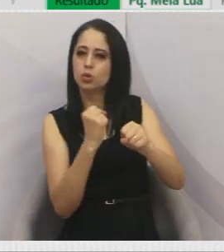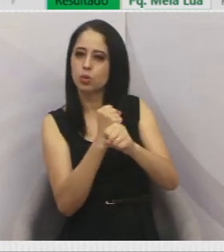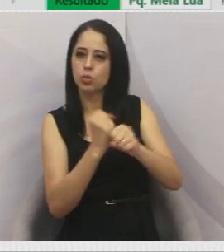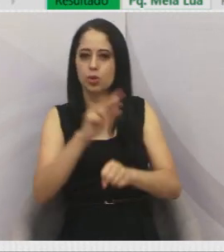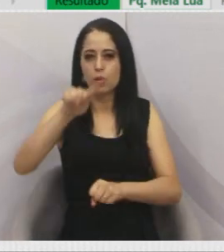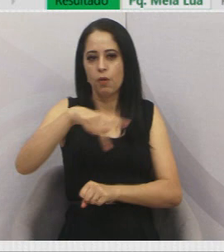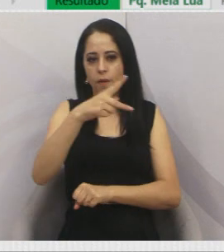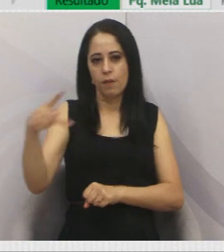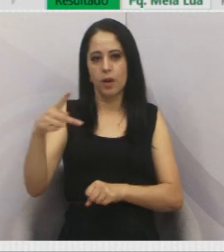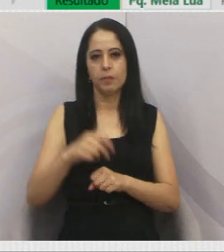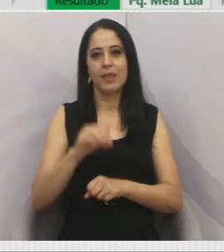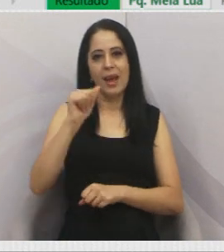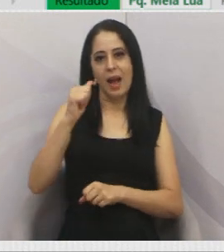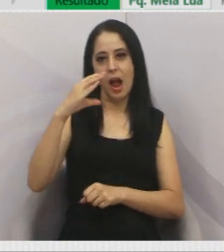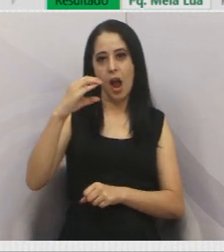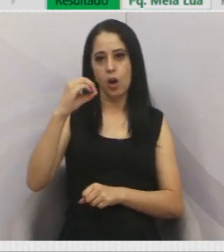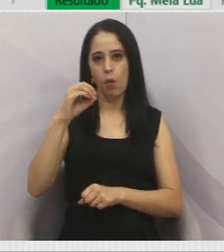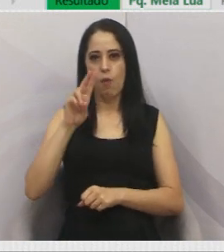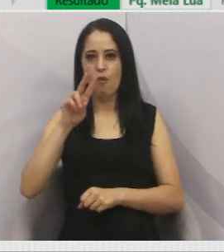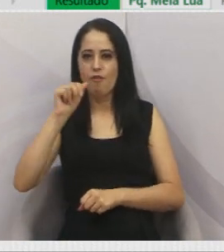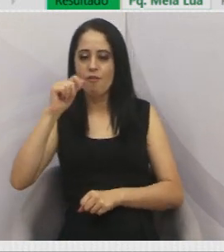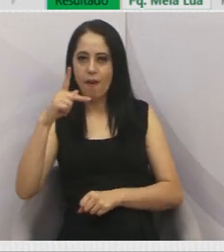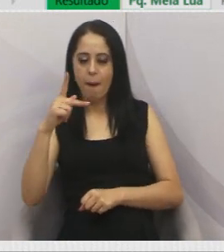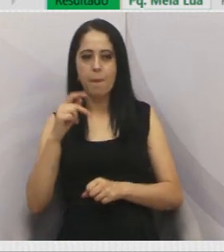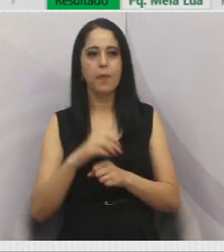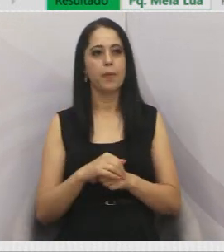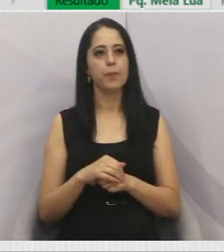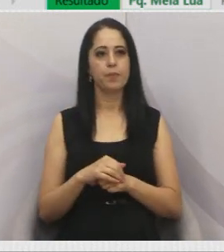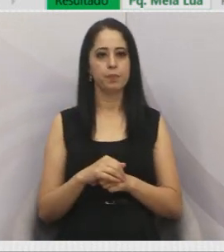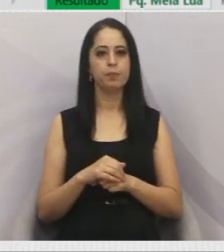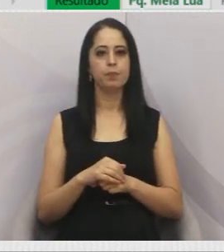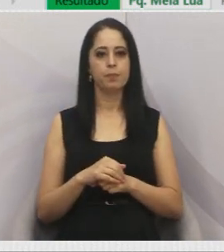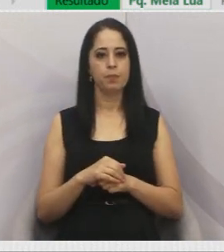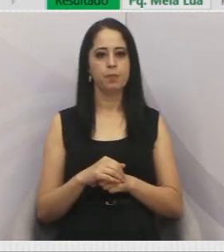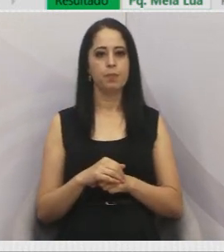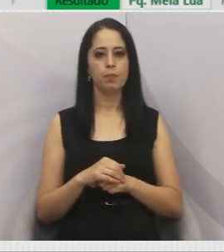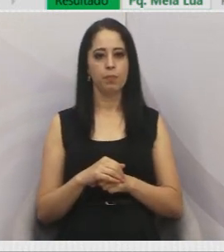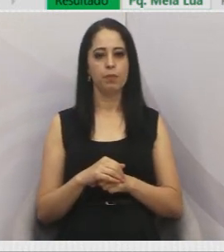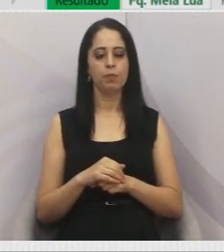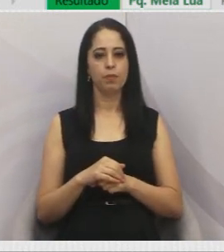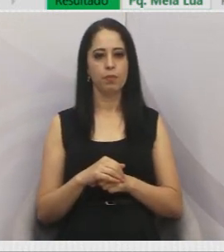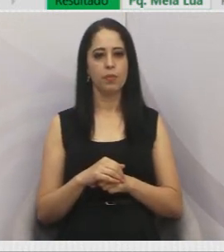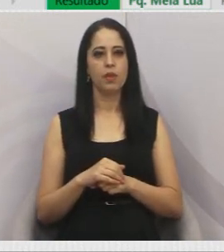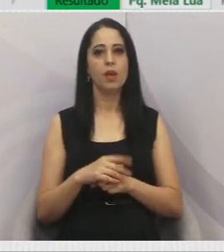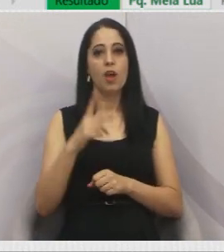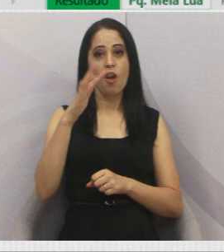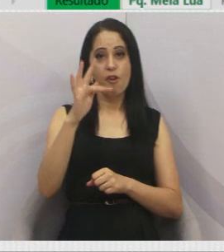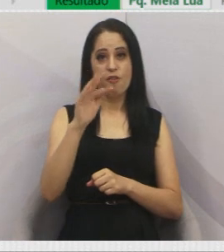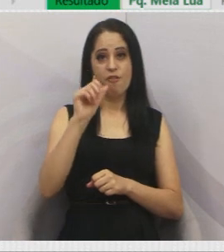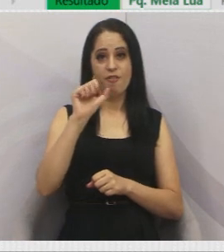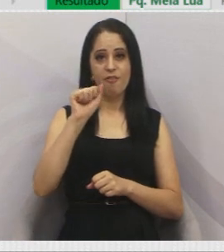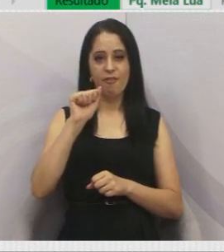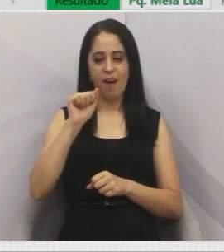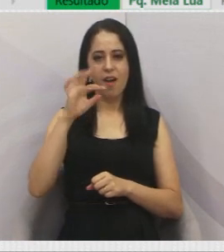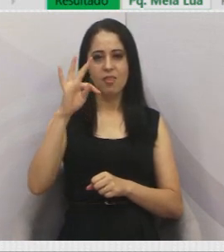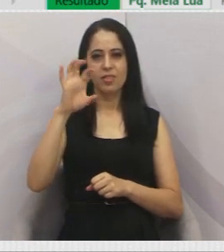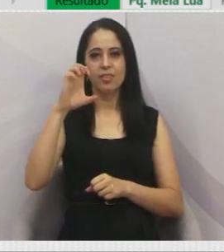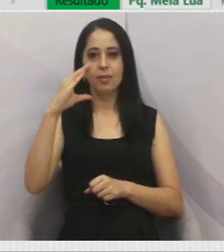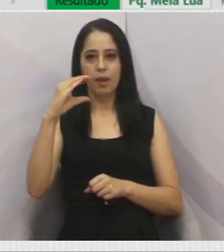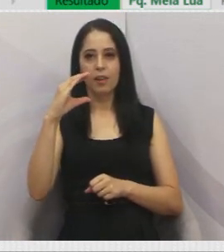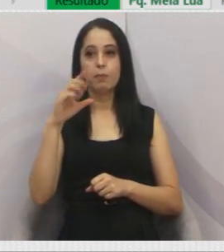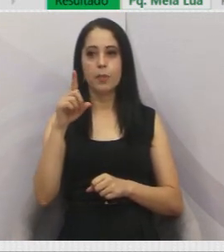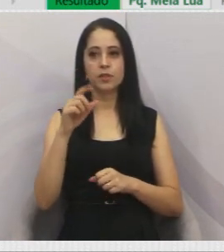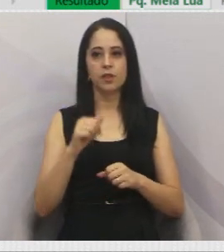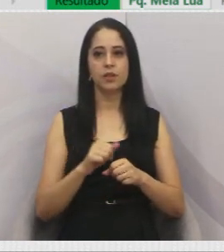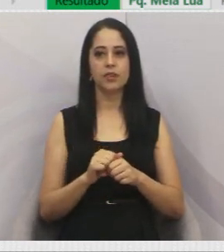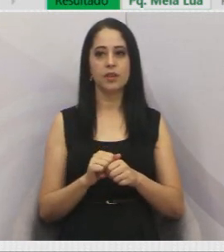Vale do Paraíba, a Convap. No segmento Entidades Acadêmicas e de Pesquisa, FATEC Jacareí. No